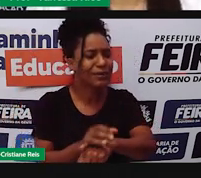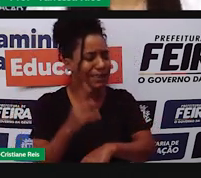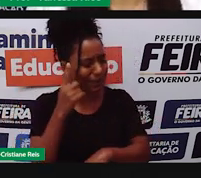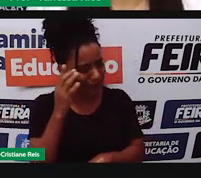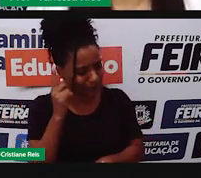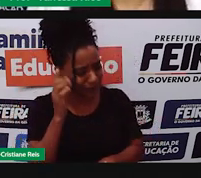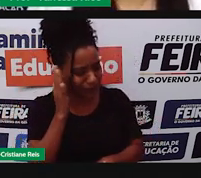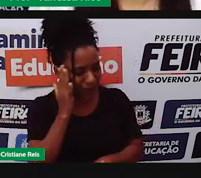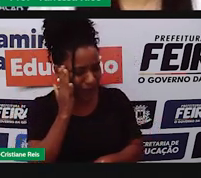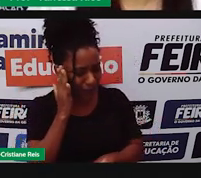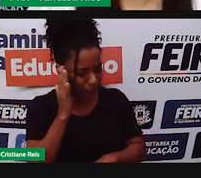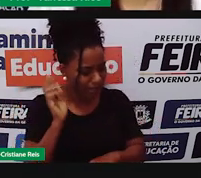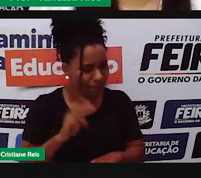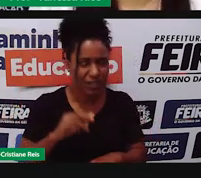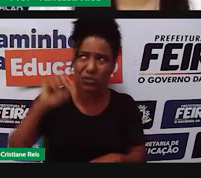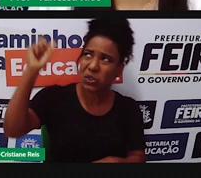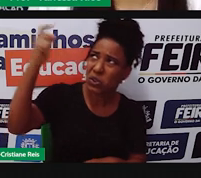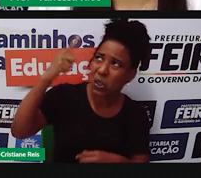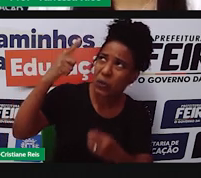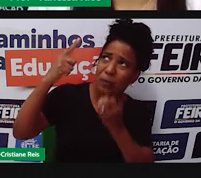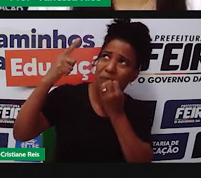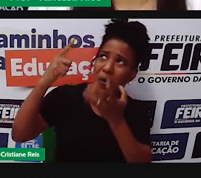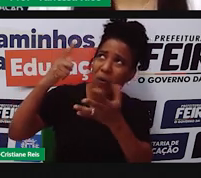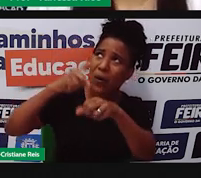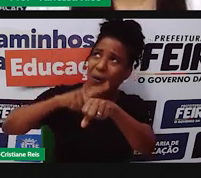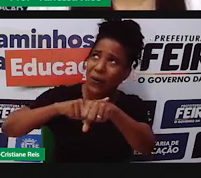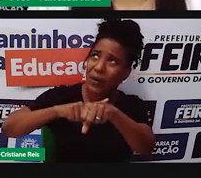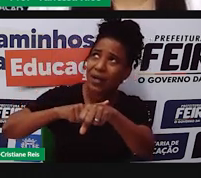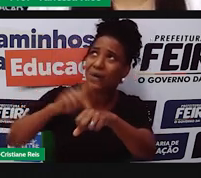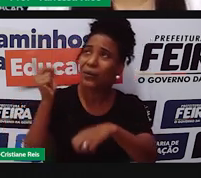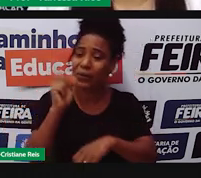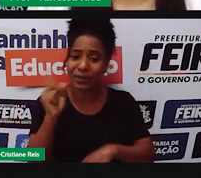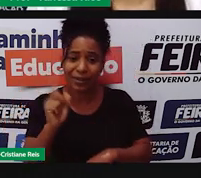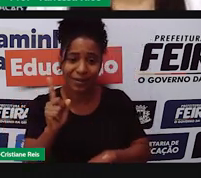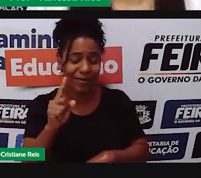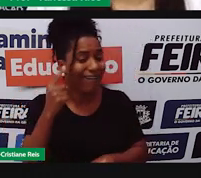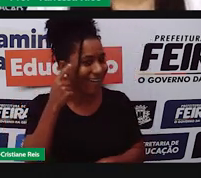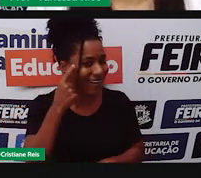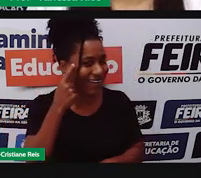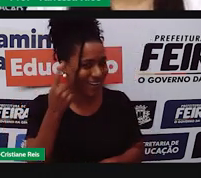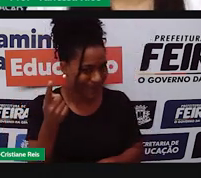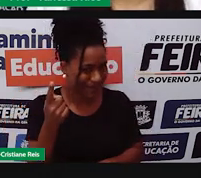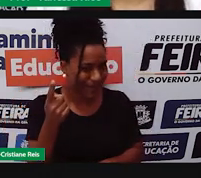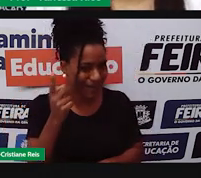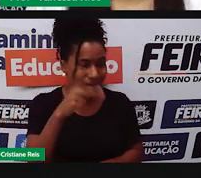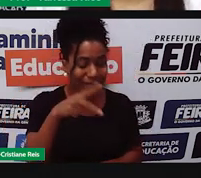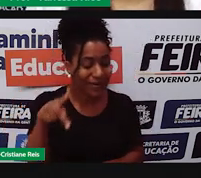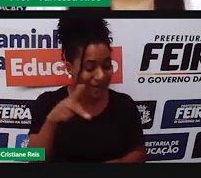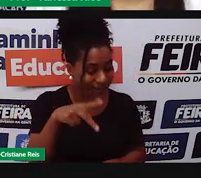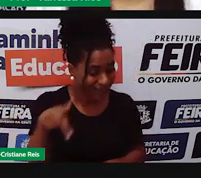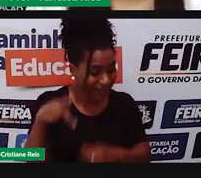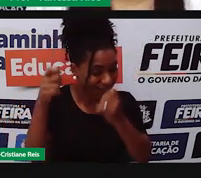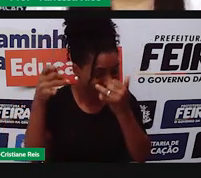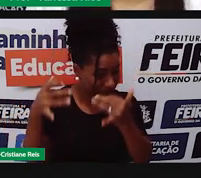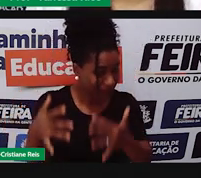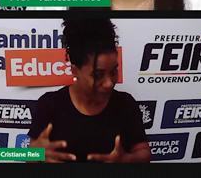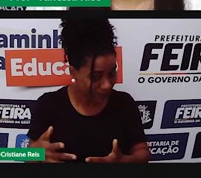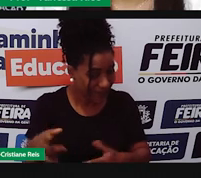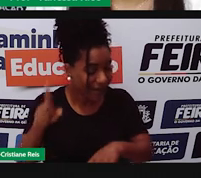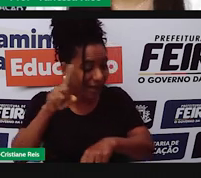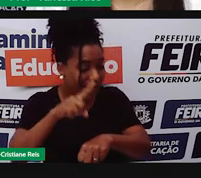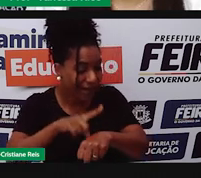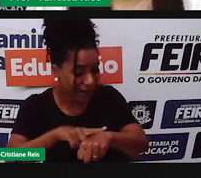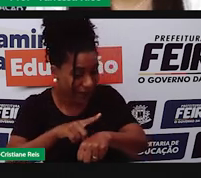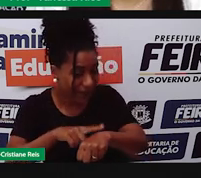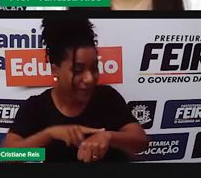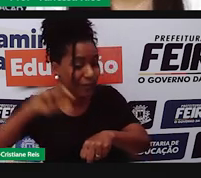de ir para o sol, se agora eu não posso? Olhando o relógio. Lembra aí que a Pro falou? A Pro disse, olha, o horário correto para se